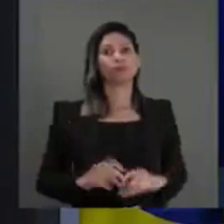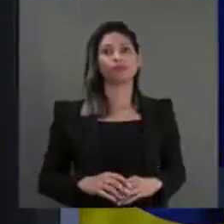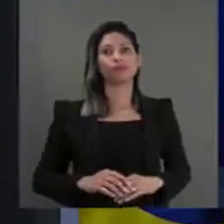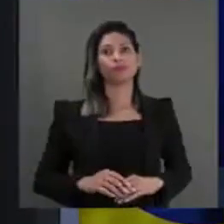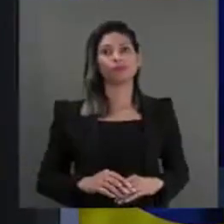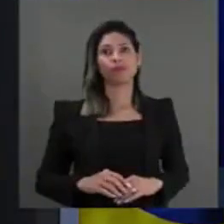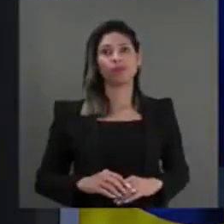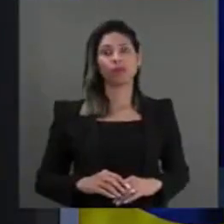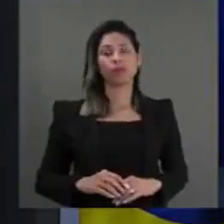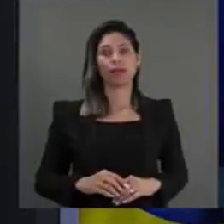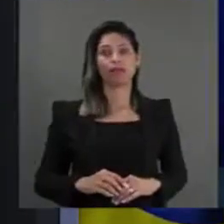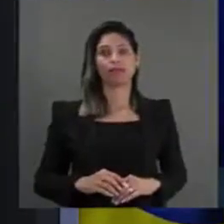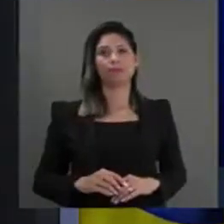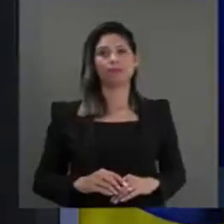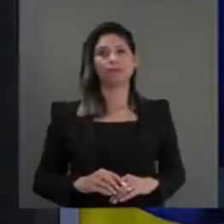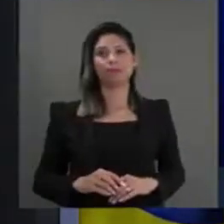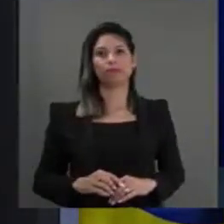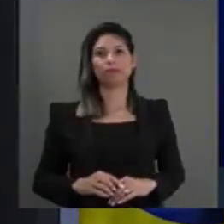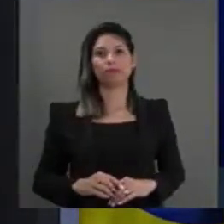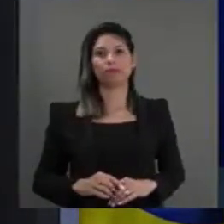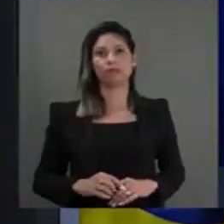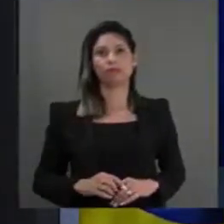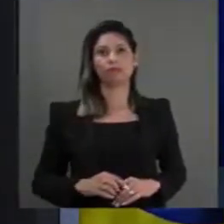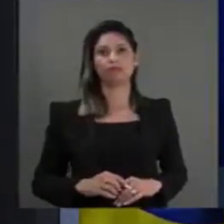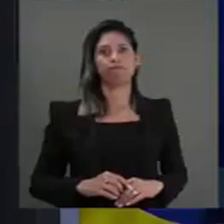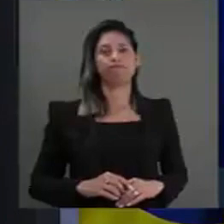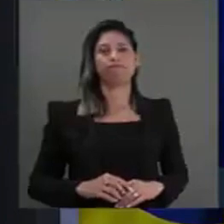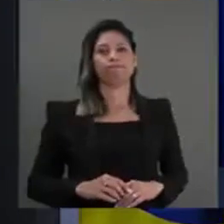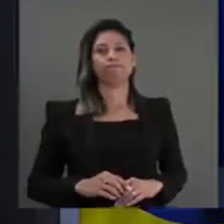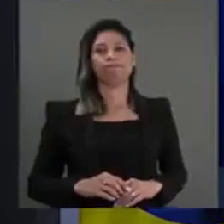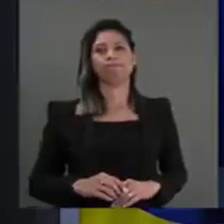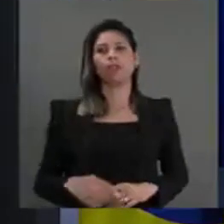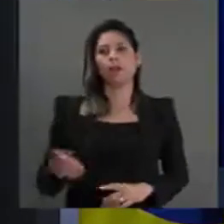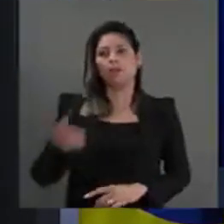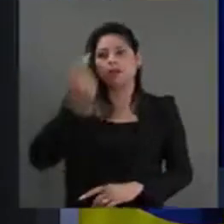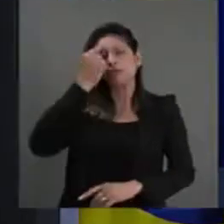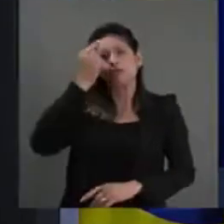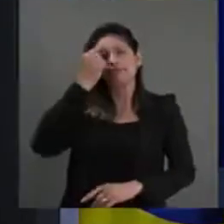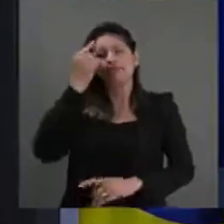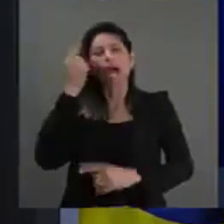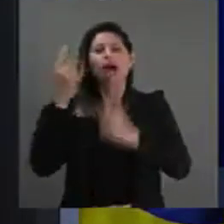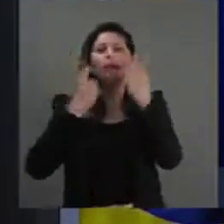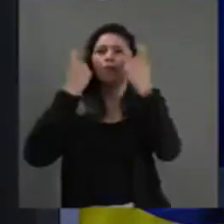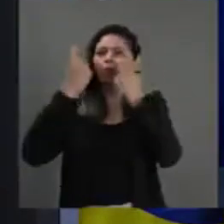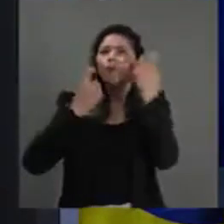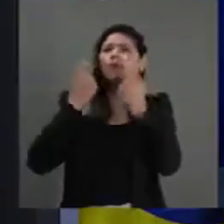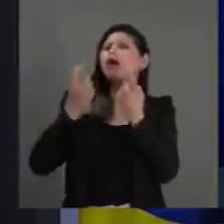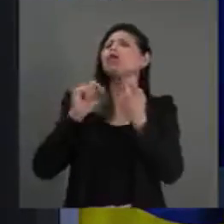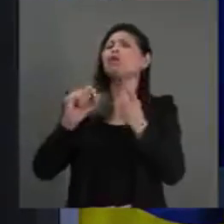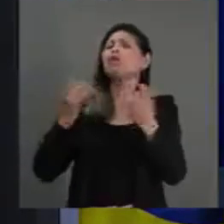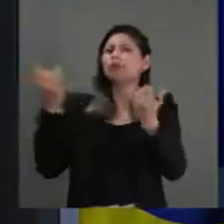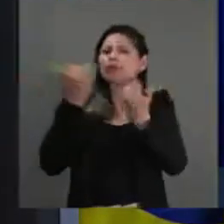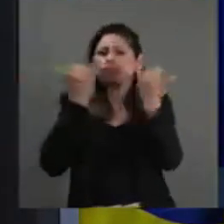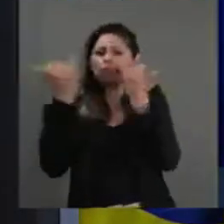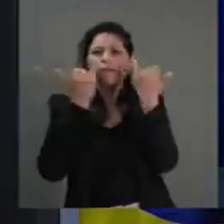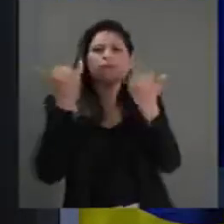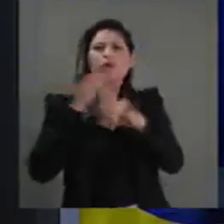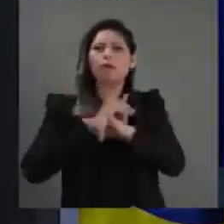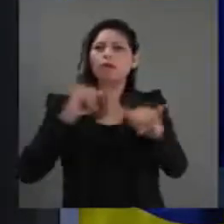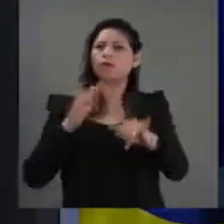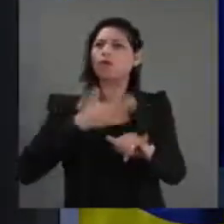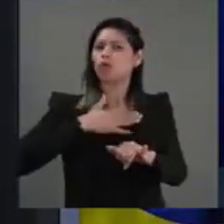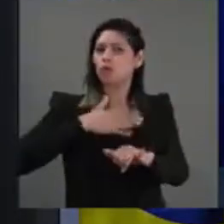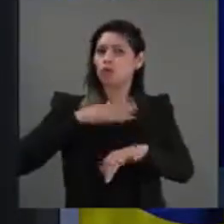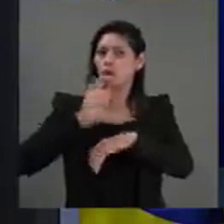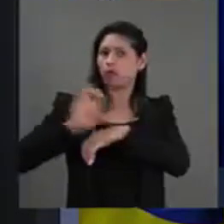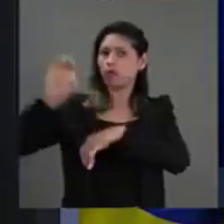nesses minutos finais, fico muito preocupado com esse tipo de denúncia no meu estado, e eu espero que um povo